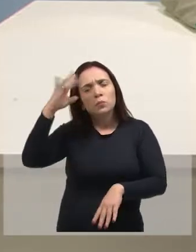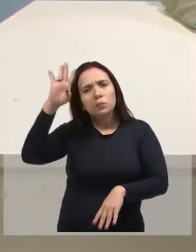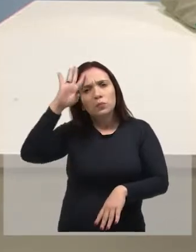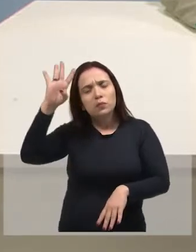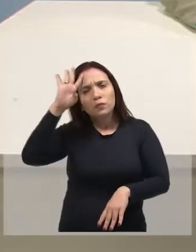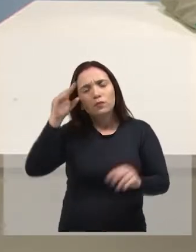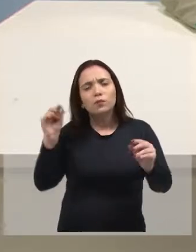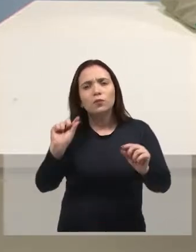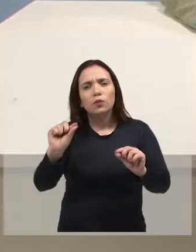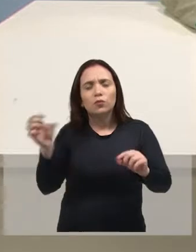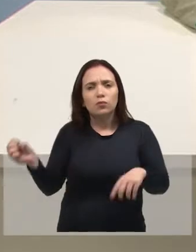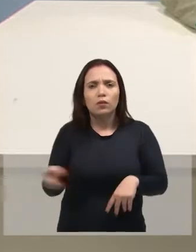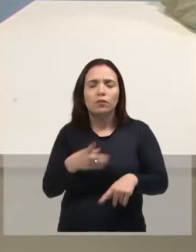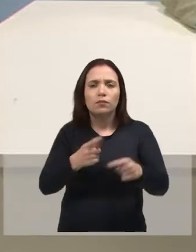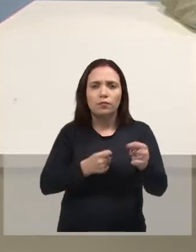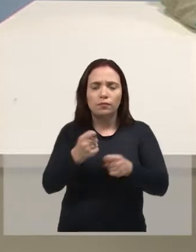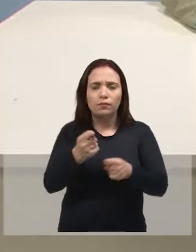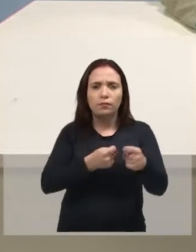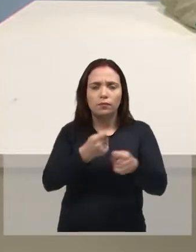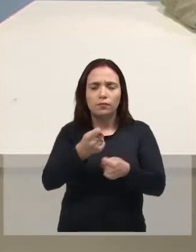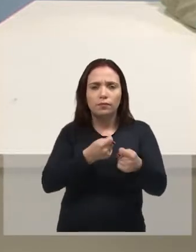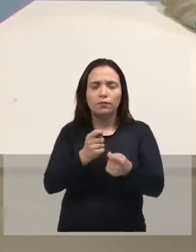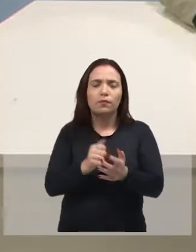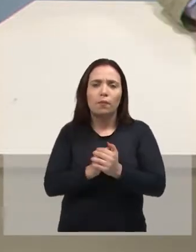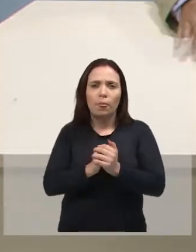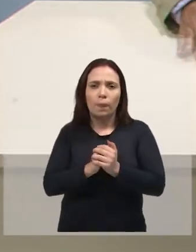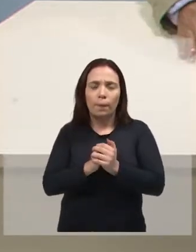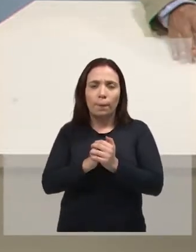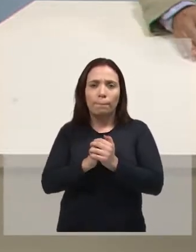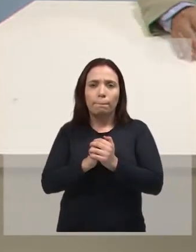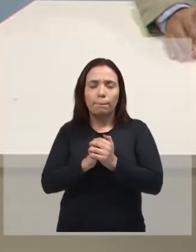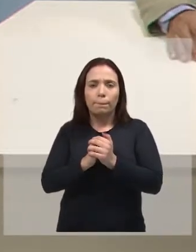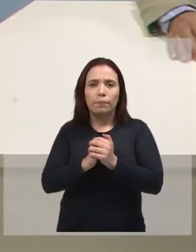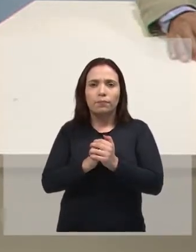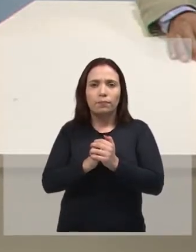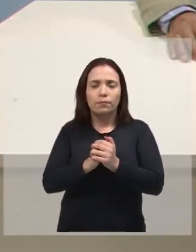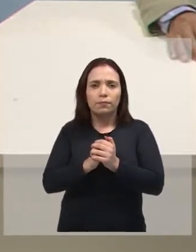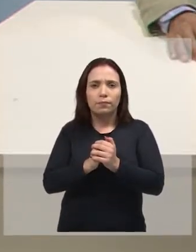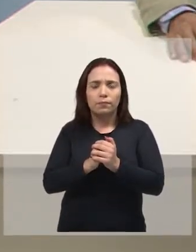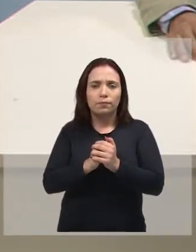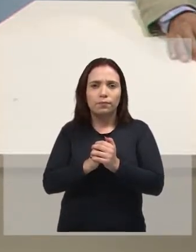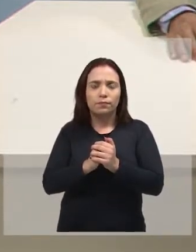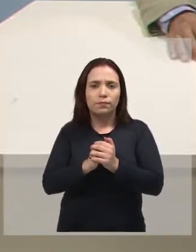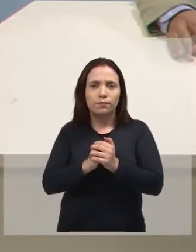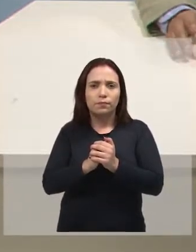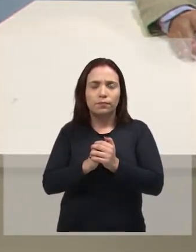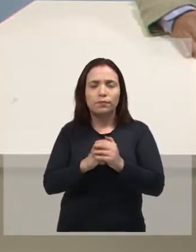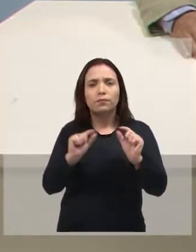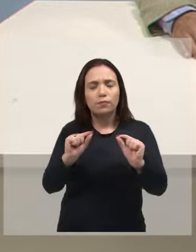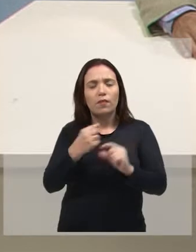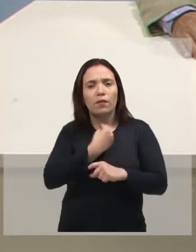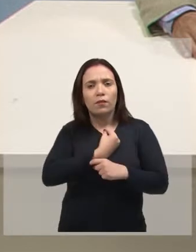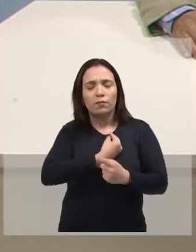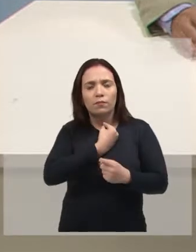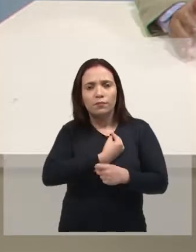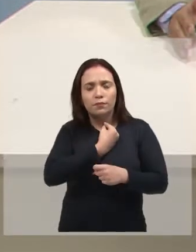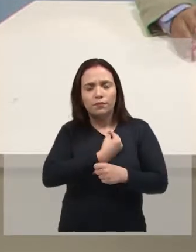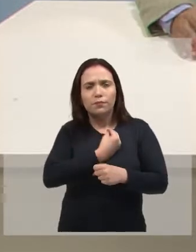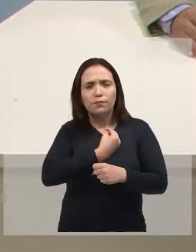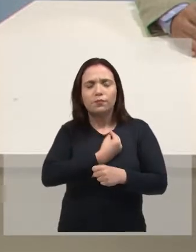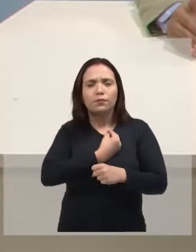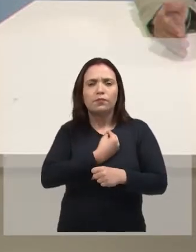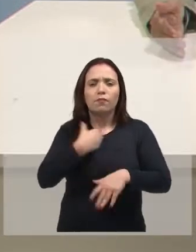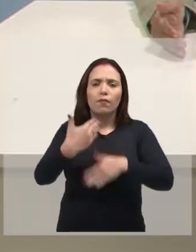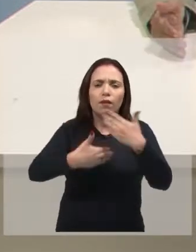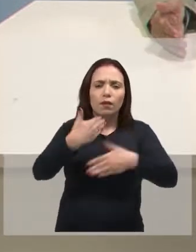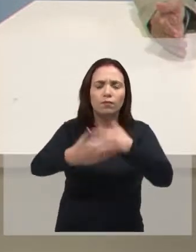uma nova racionalidade administrativa. O Estado é meio parecido com a natureza, a própria natureza, né? As vidas, né, passam e